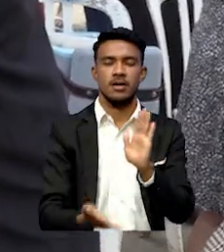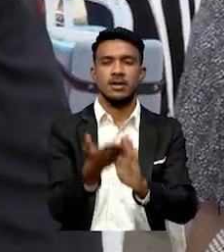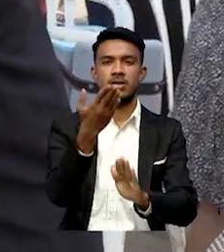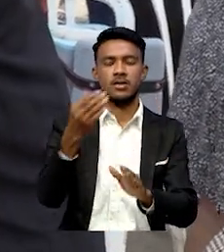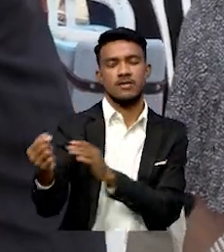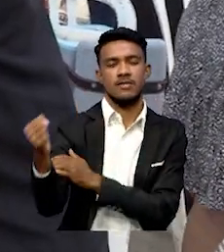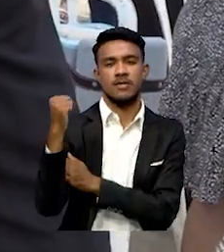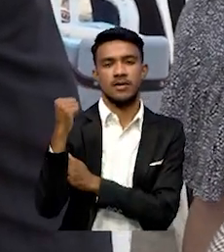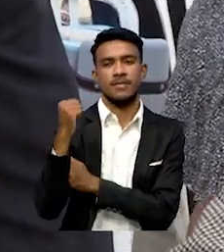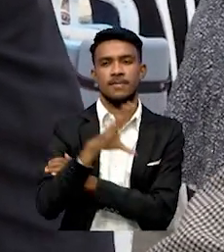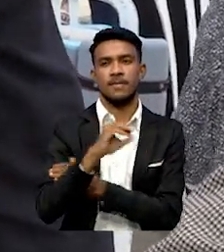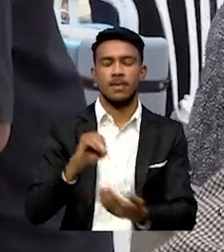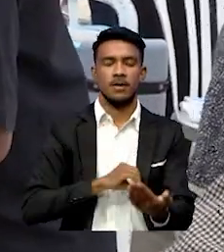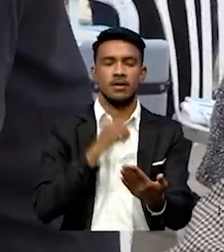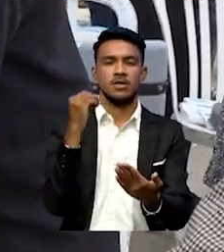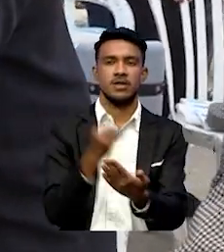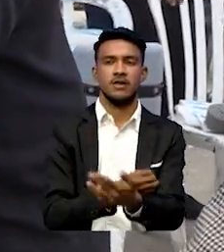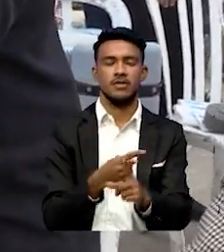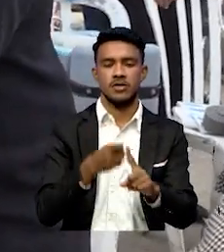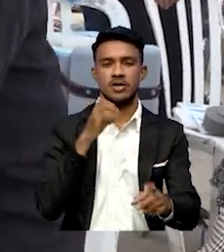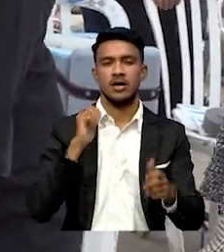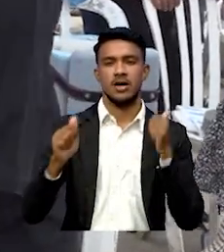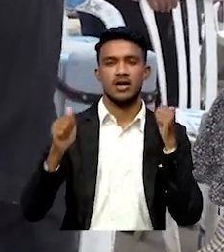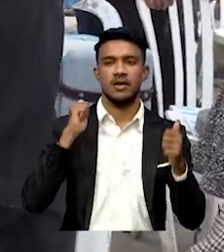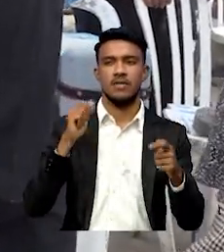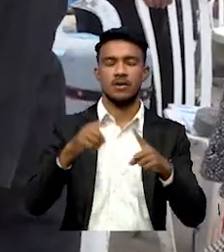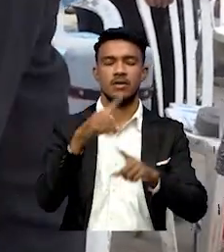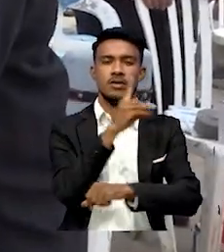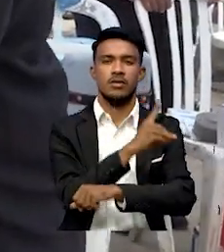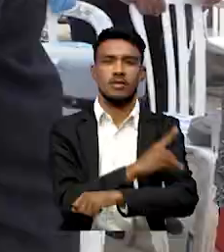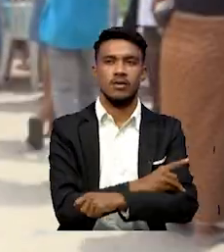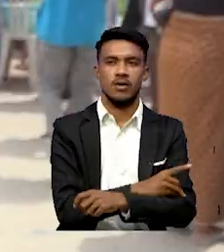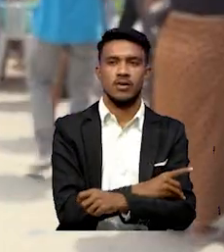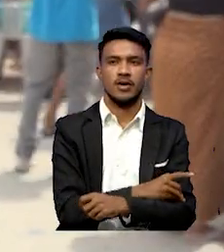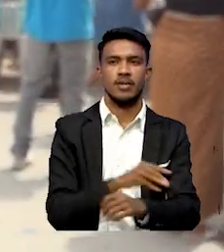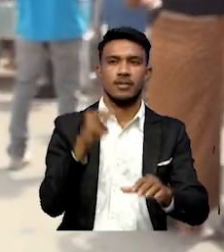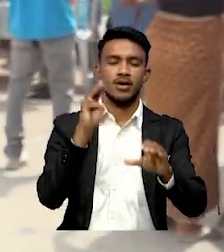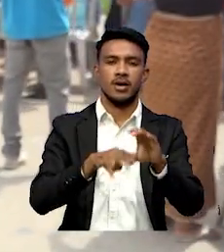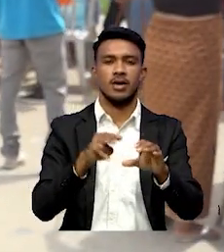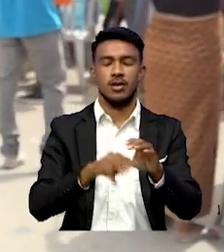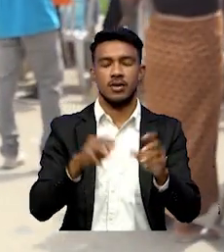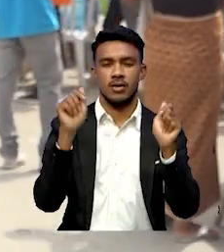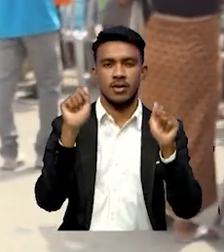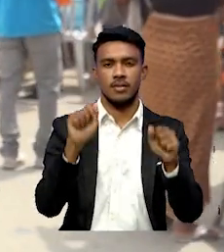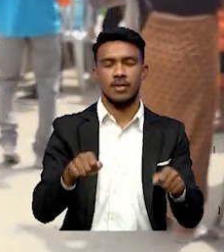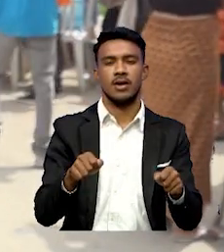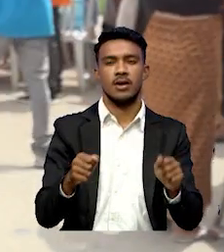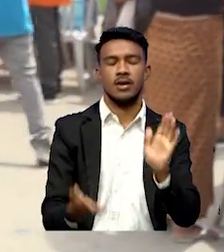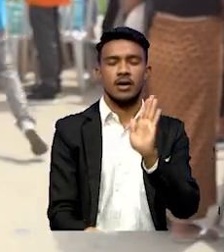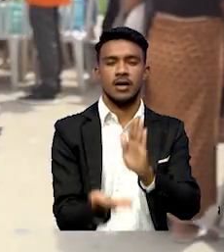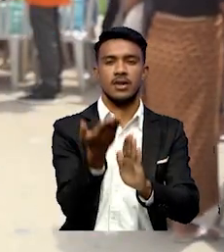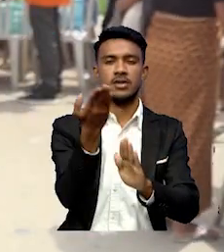imunidade. Objetivo hoje a atividade hoje ni a bazar gleno né? A tu a sai